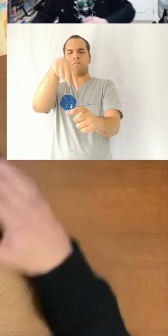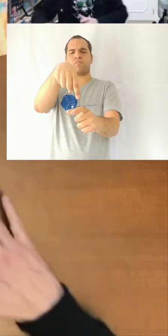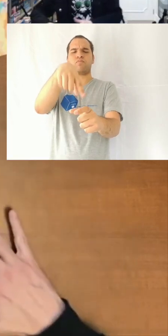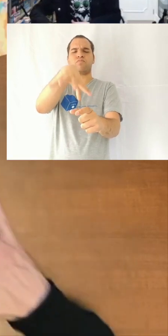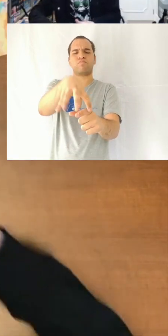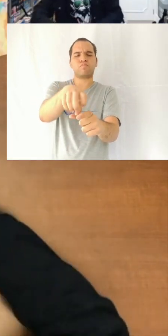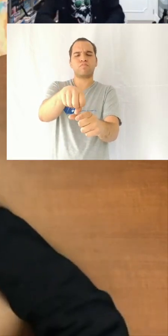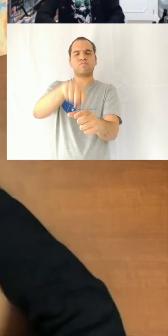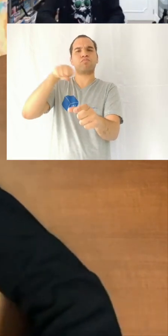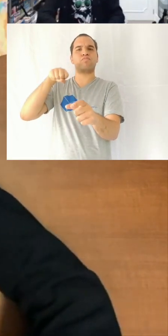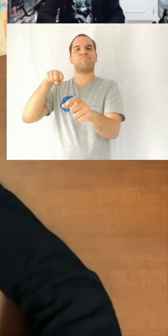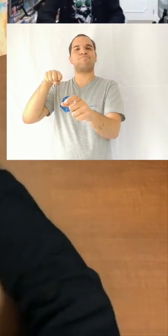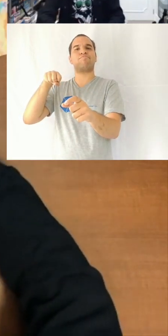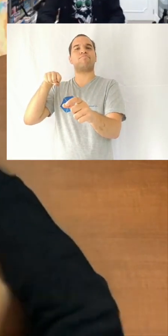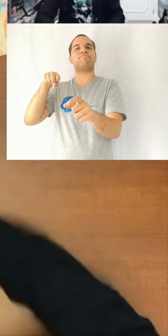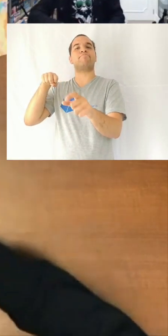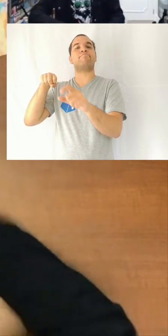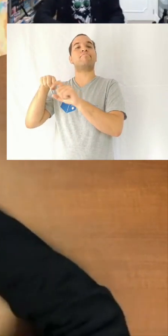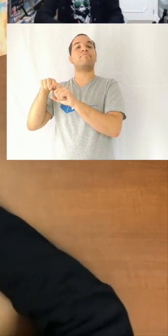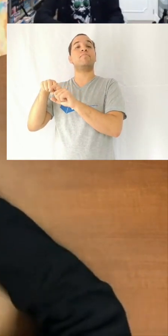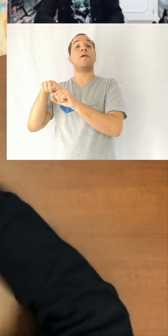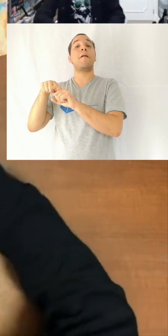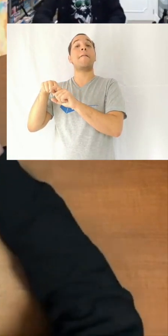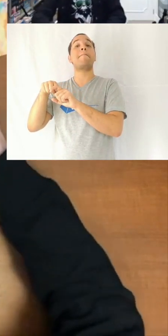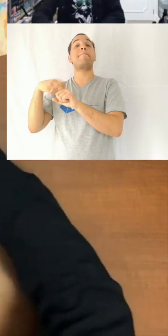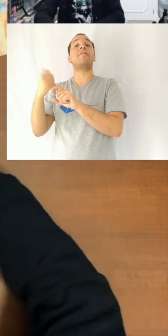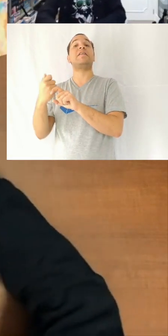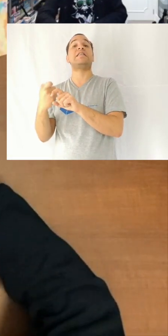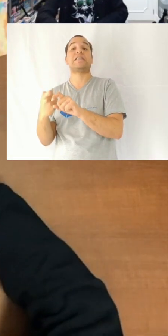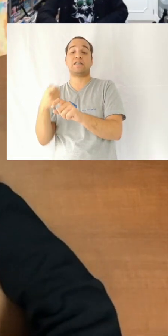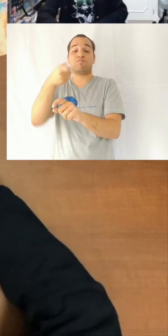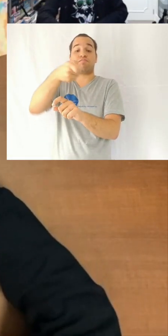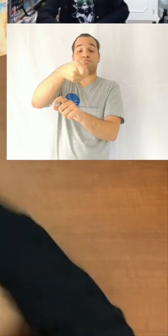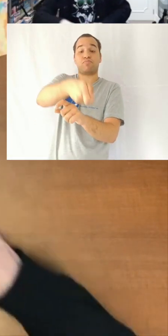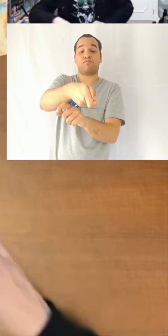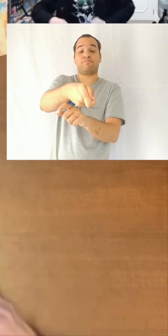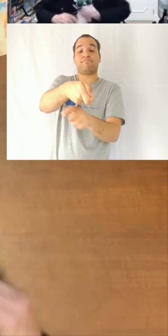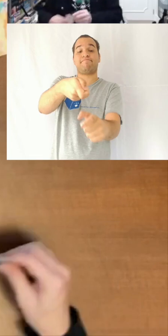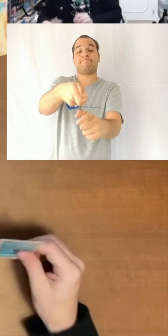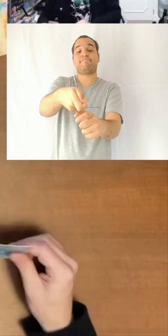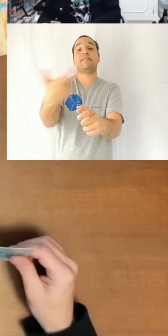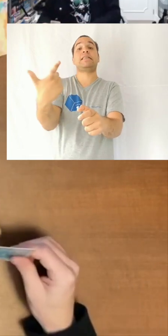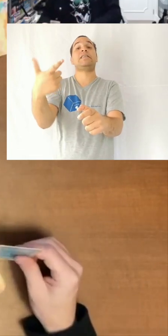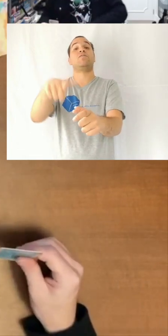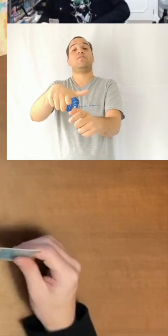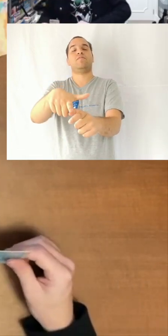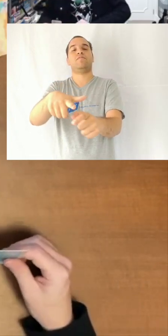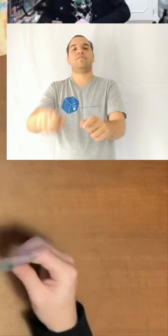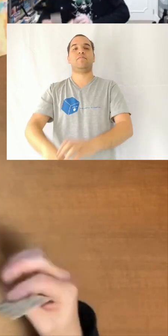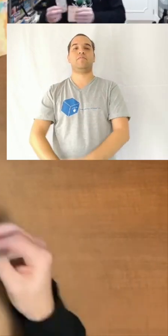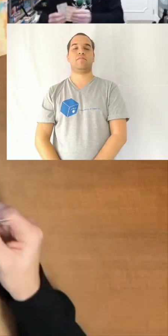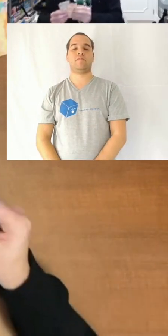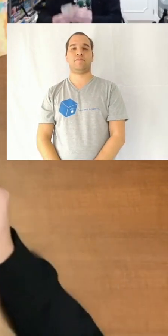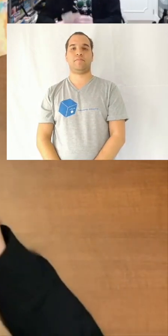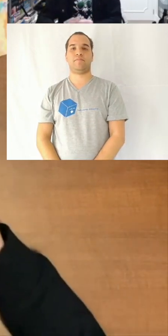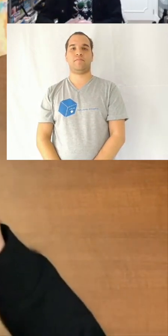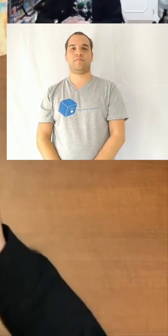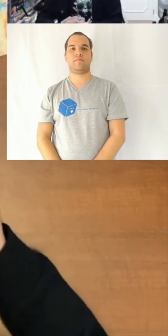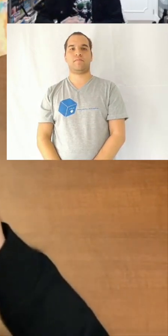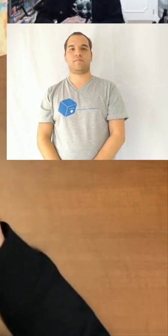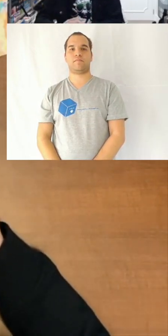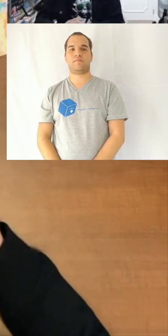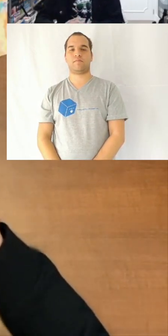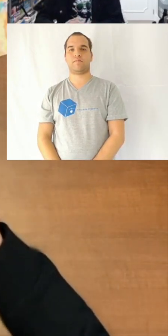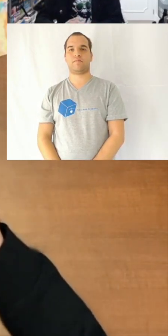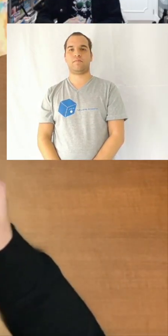vez e eu comprei a carta do meio porque eu podia aqui, ok? Eu comprei essa carta aqui do meio. Bom, na hora de baixar, daí